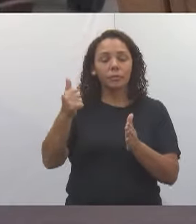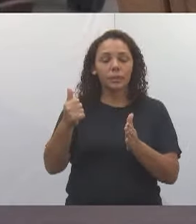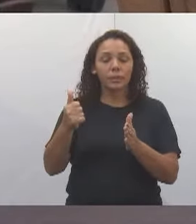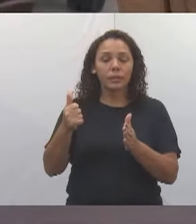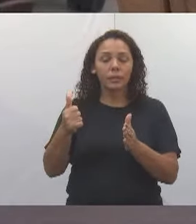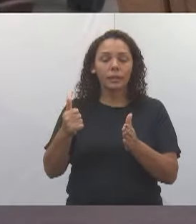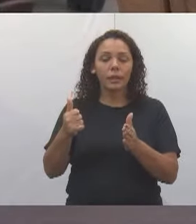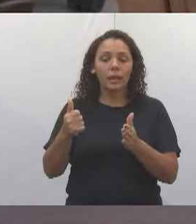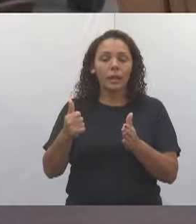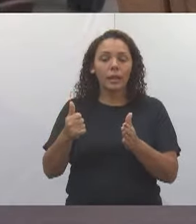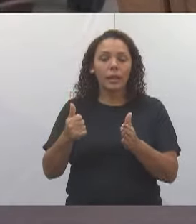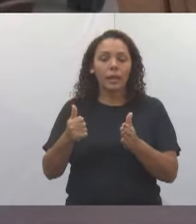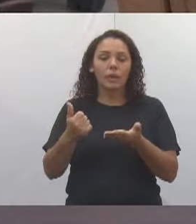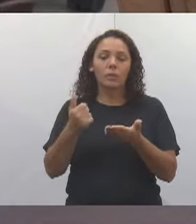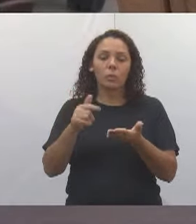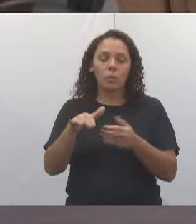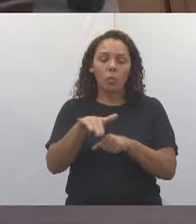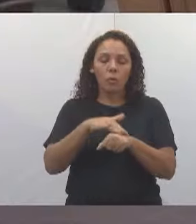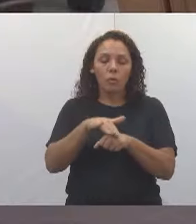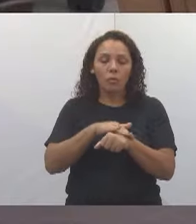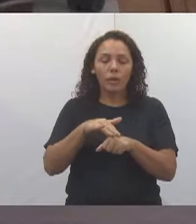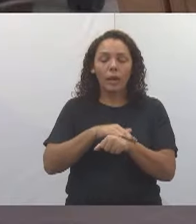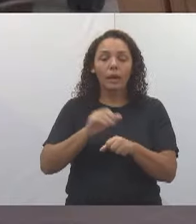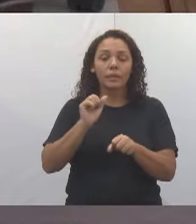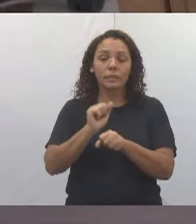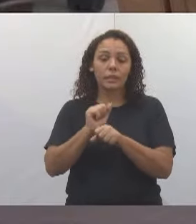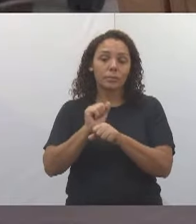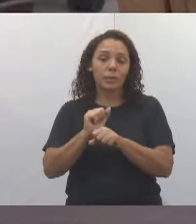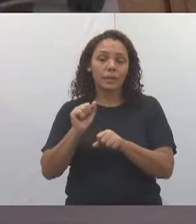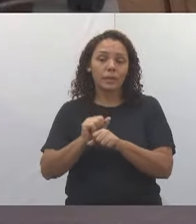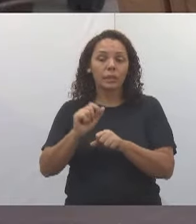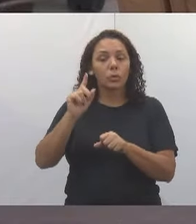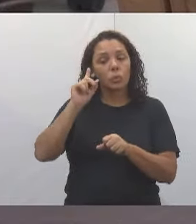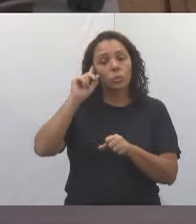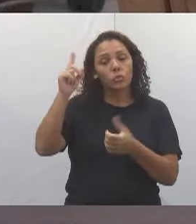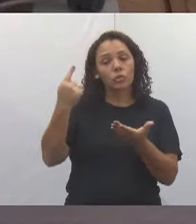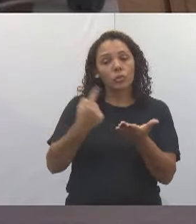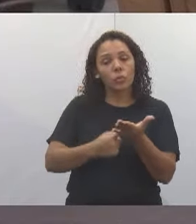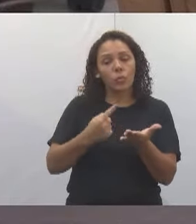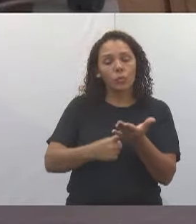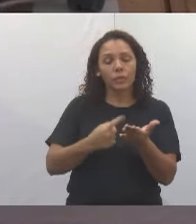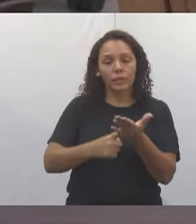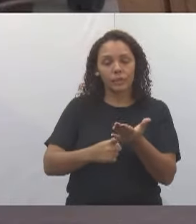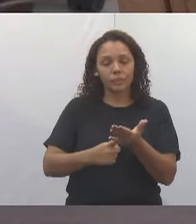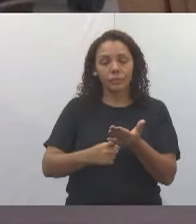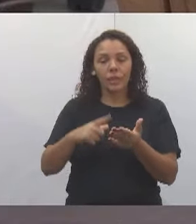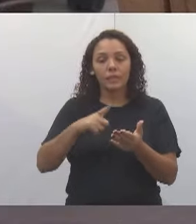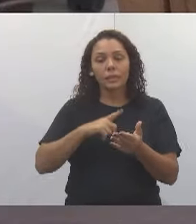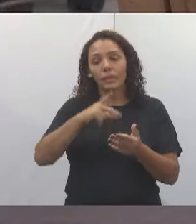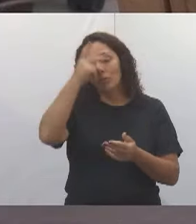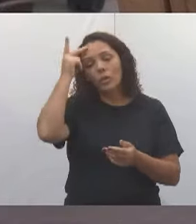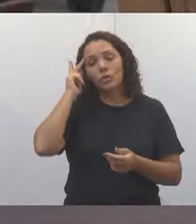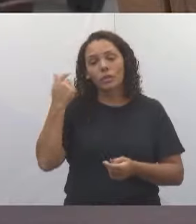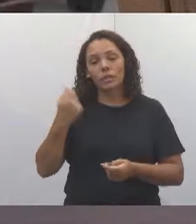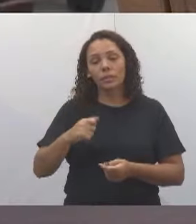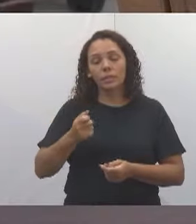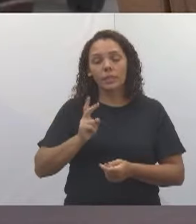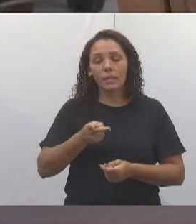aguardando agendamento. Então, nós temos aí pessoas que são de uso contínuo de fisioterapia, porque é